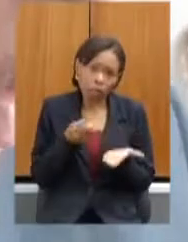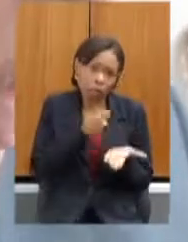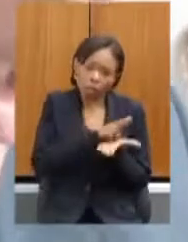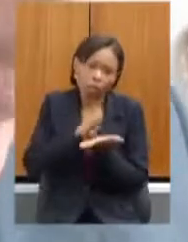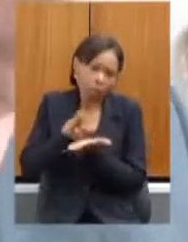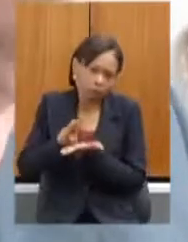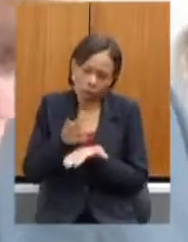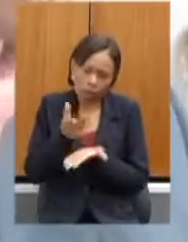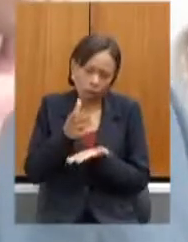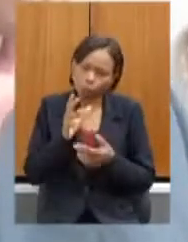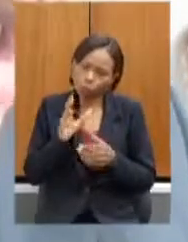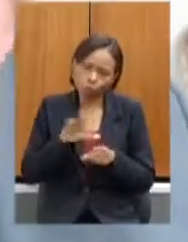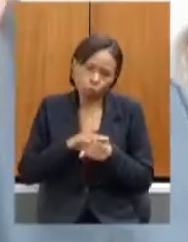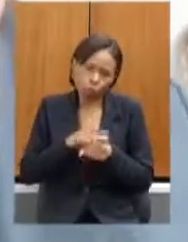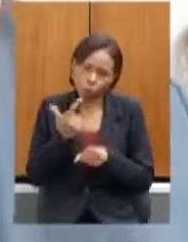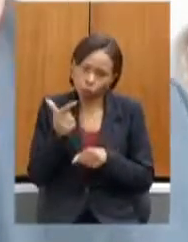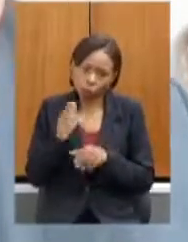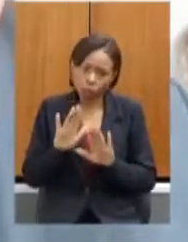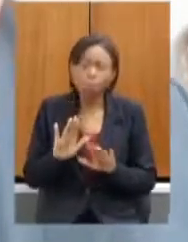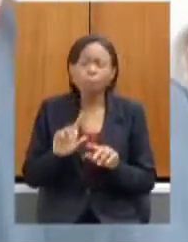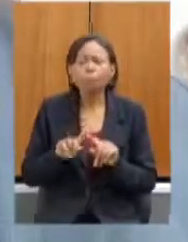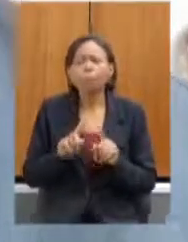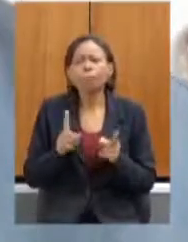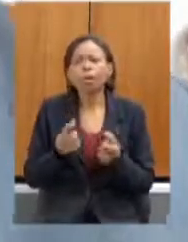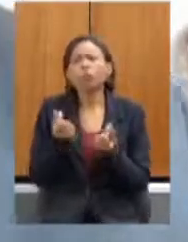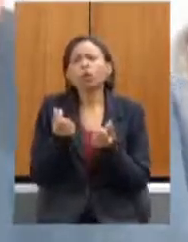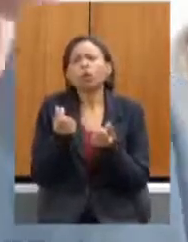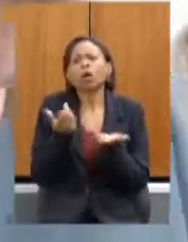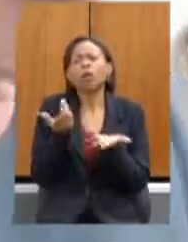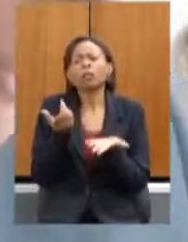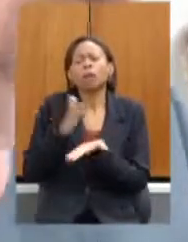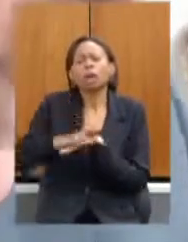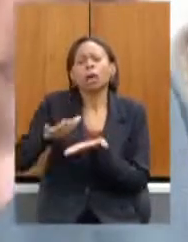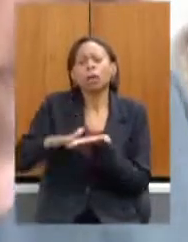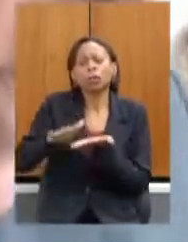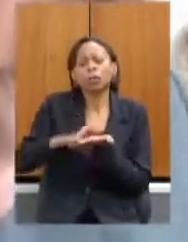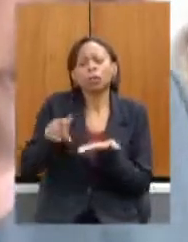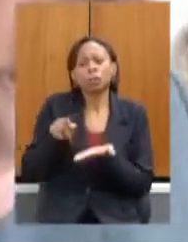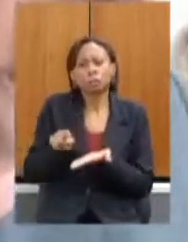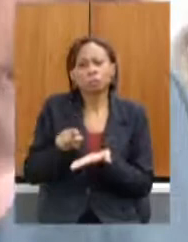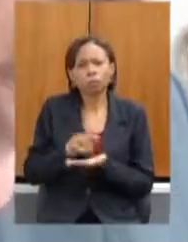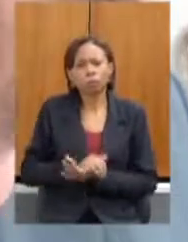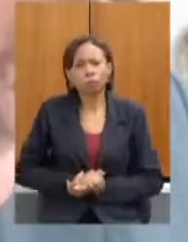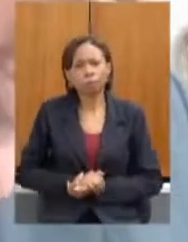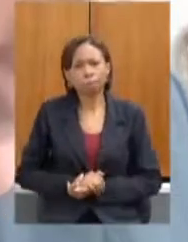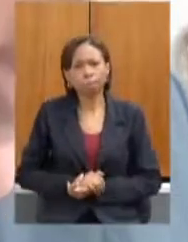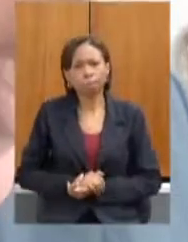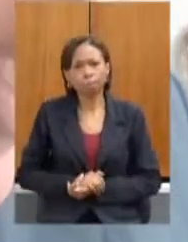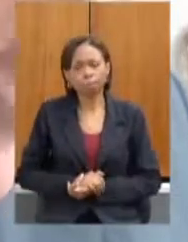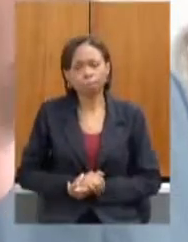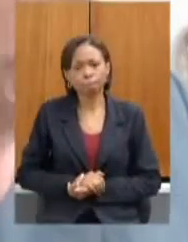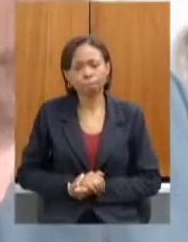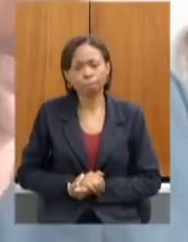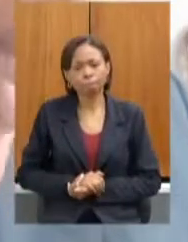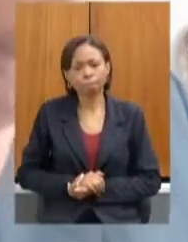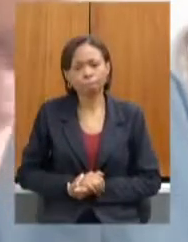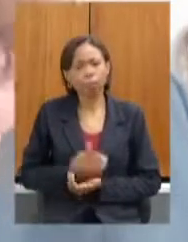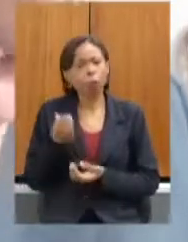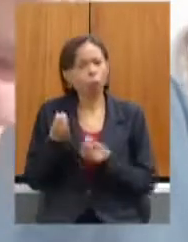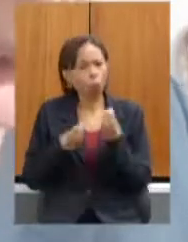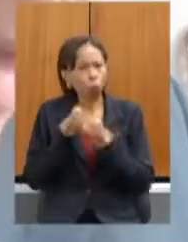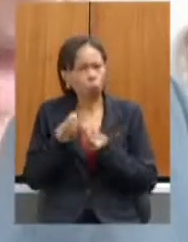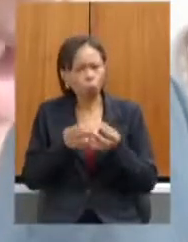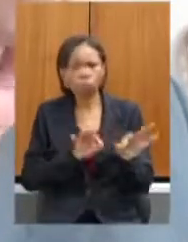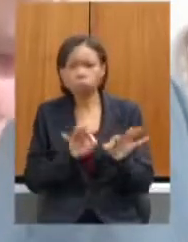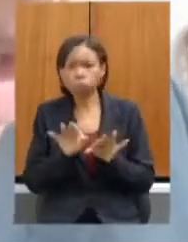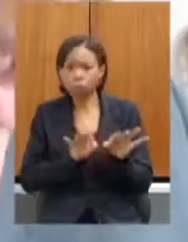Claro quando foi esses a quanto foi esses valores e a quanta Como anda a